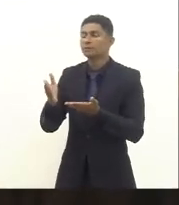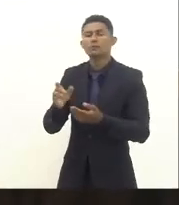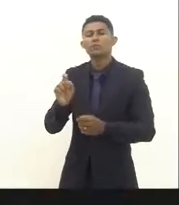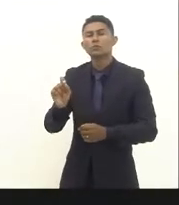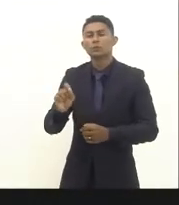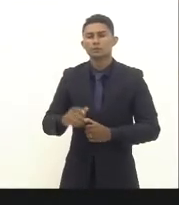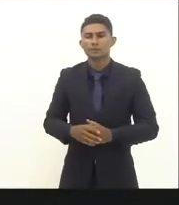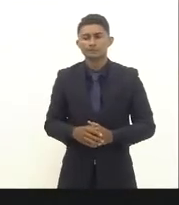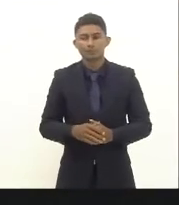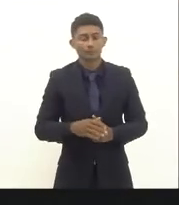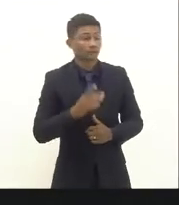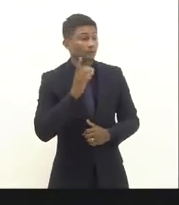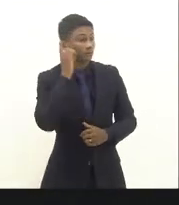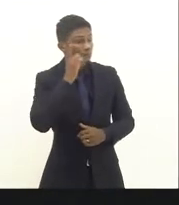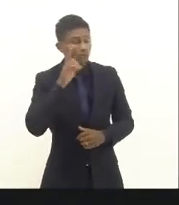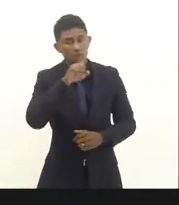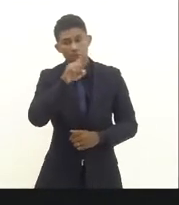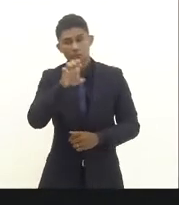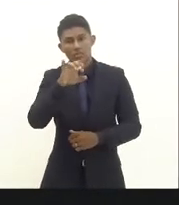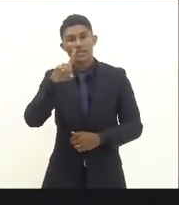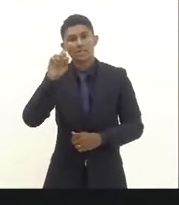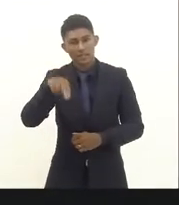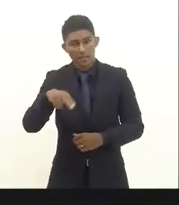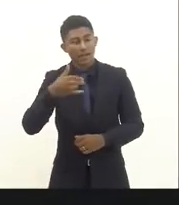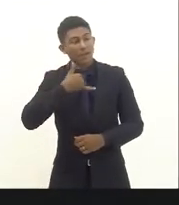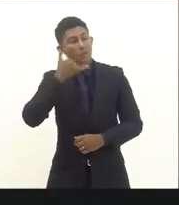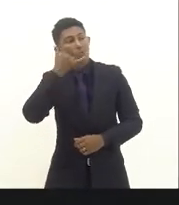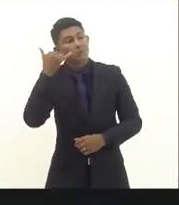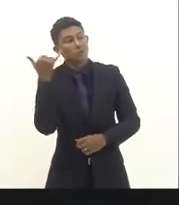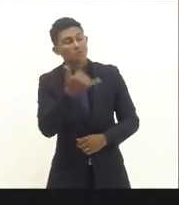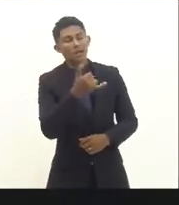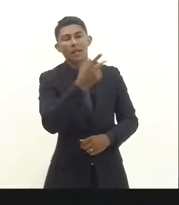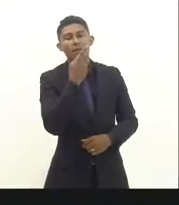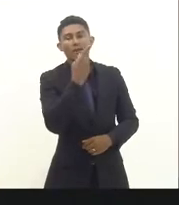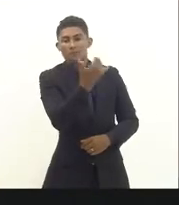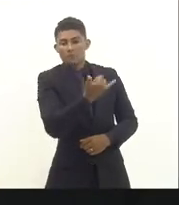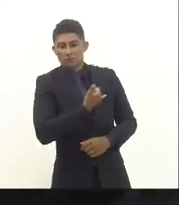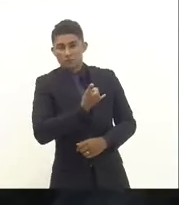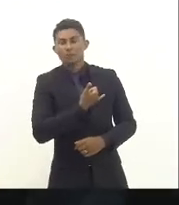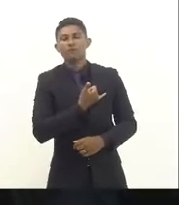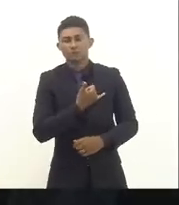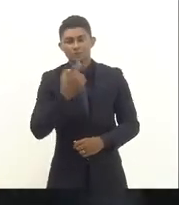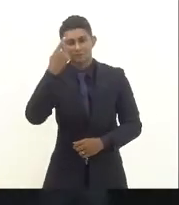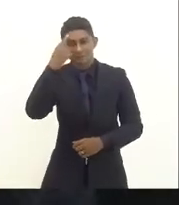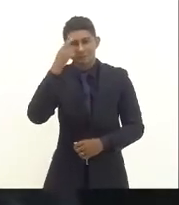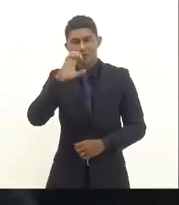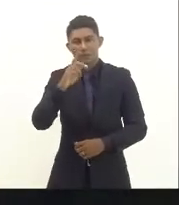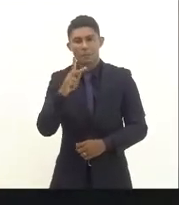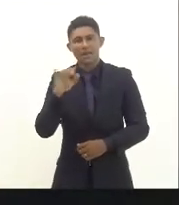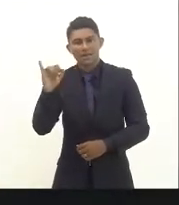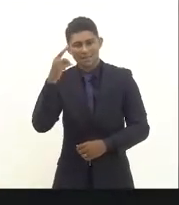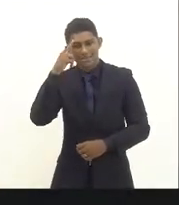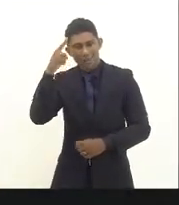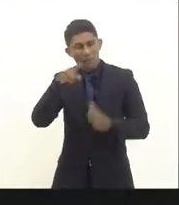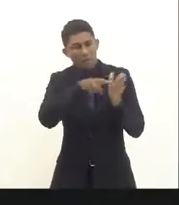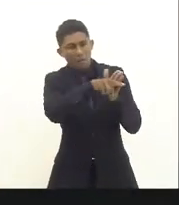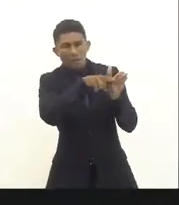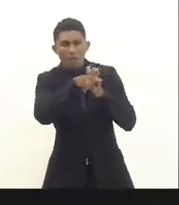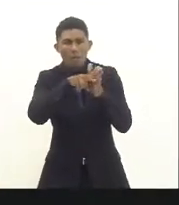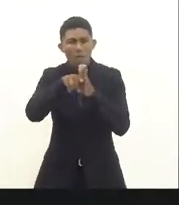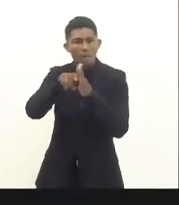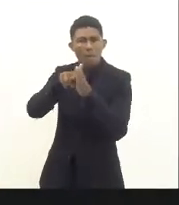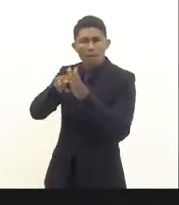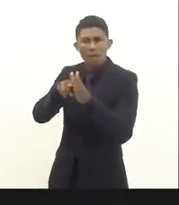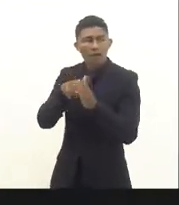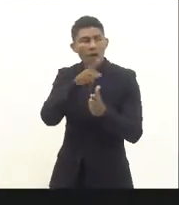Acabei de falar com a deputada zeidan ela falou que no momento da comissão parlamentar de inquérito que tava por nós e regularizar da enel e da Light